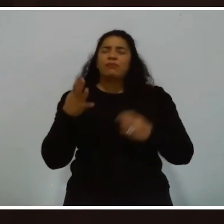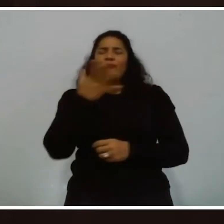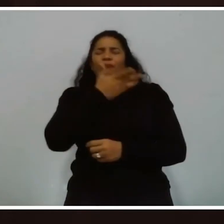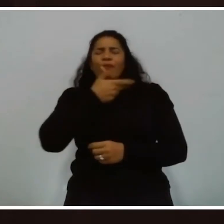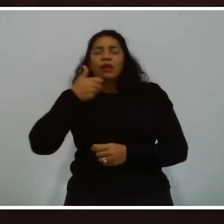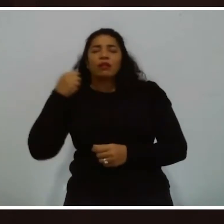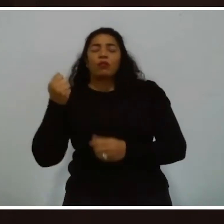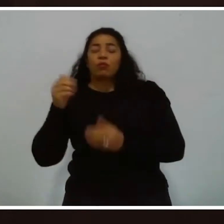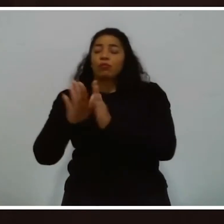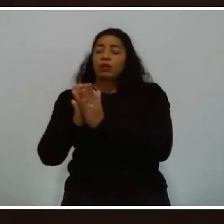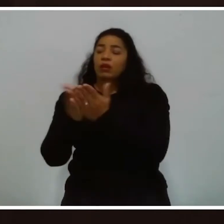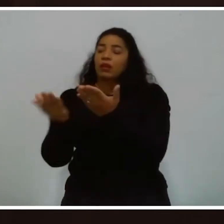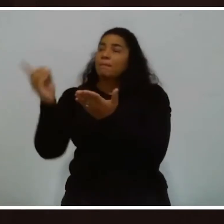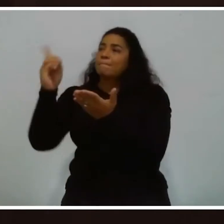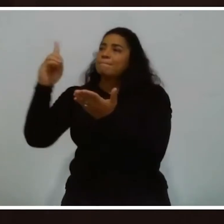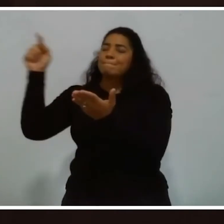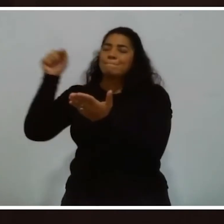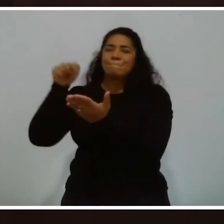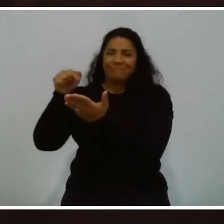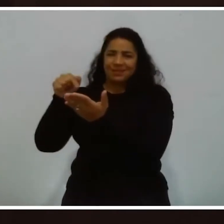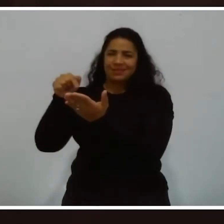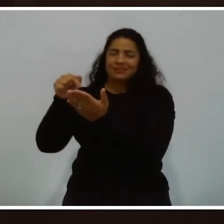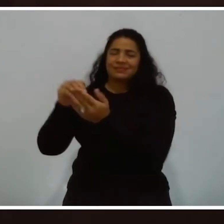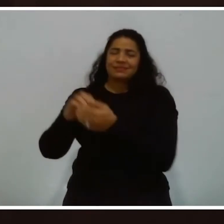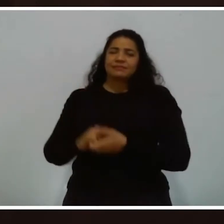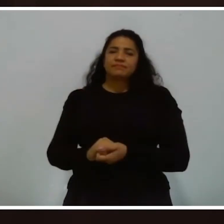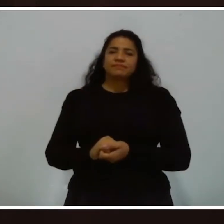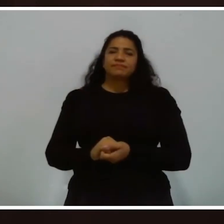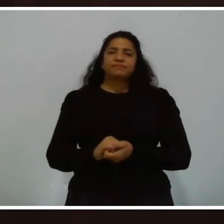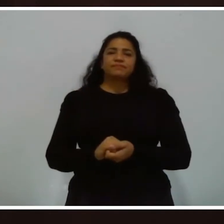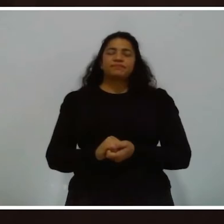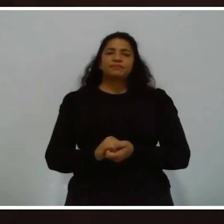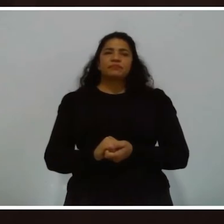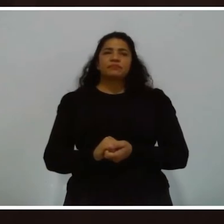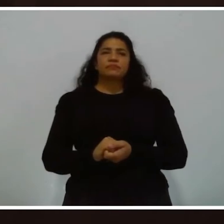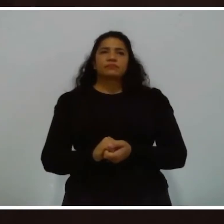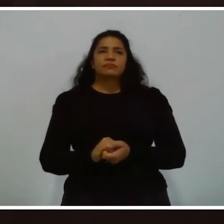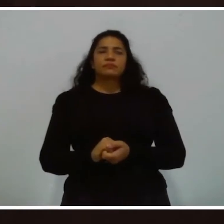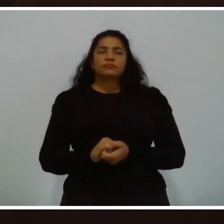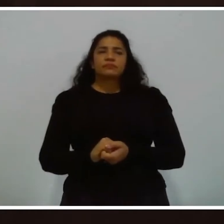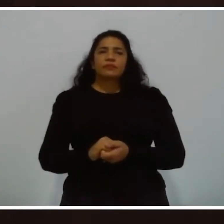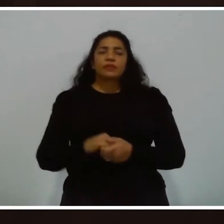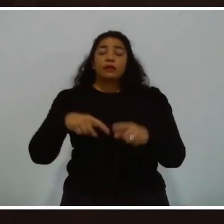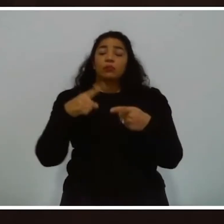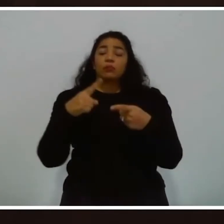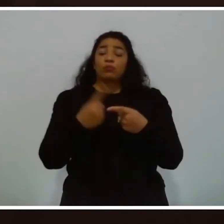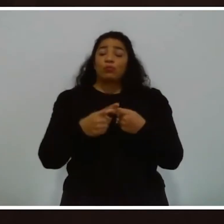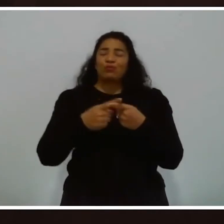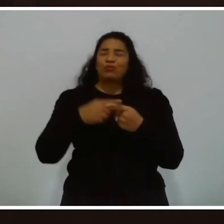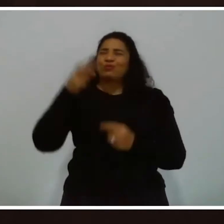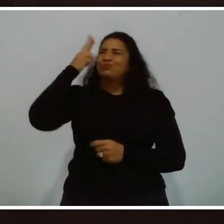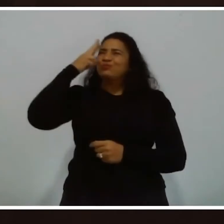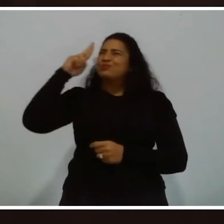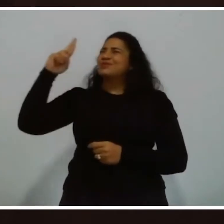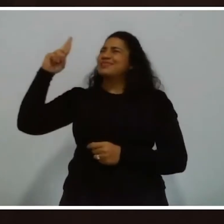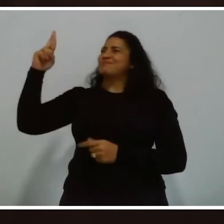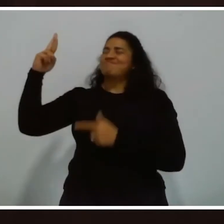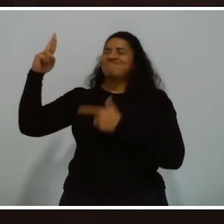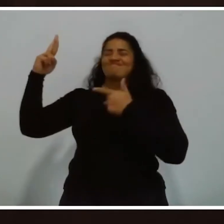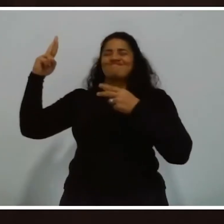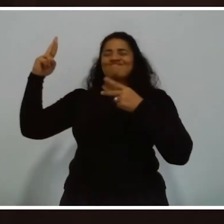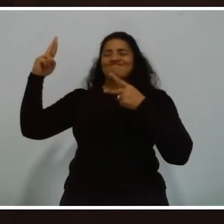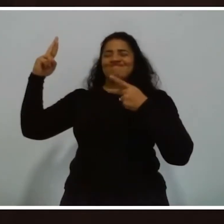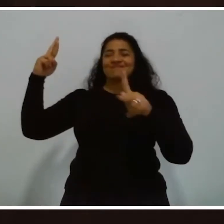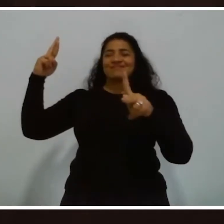Deuteronômio 8:7, como diz: porque o Senhor teu Deus te faz entrar numa